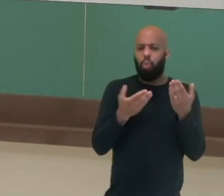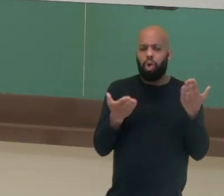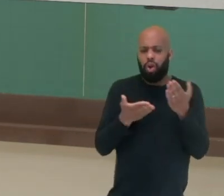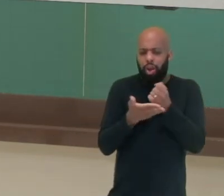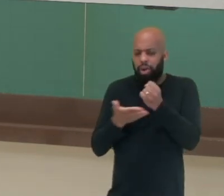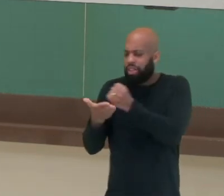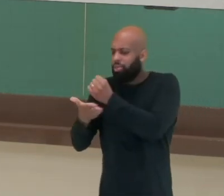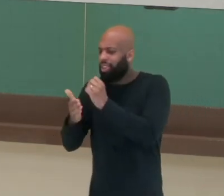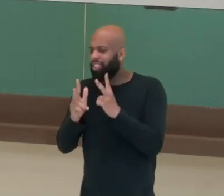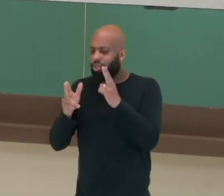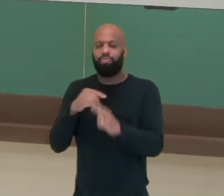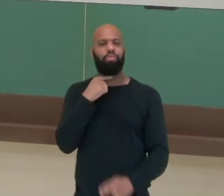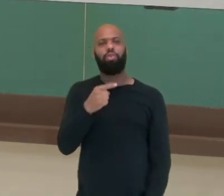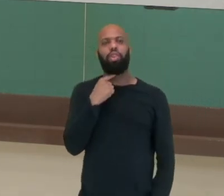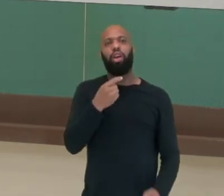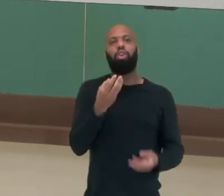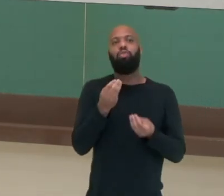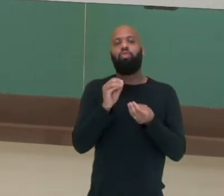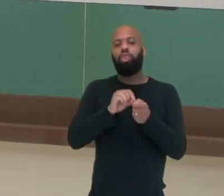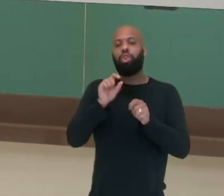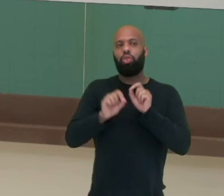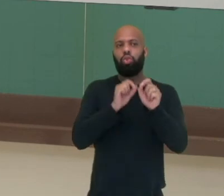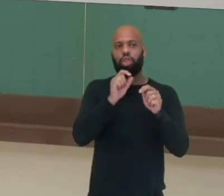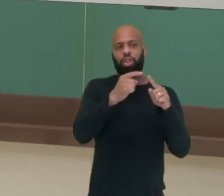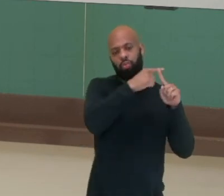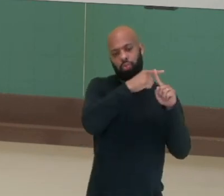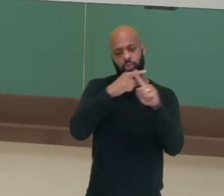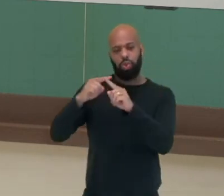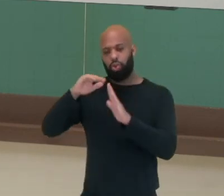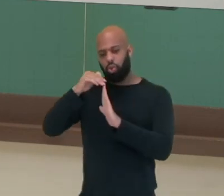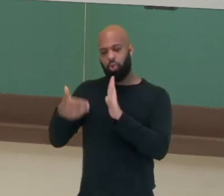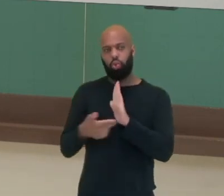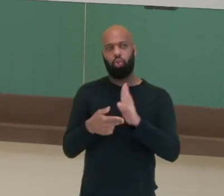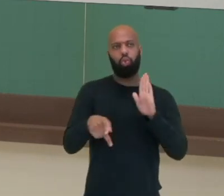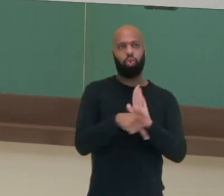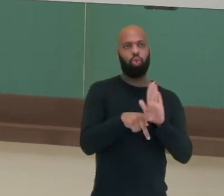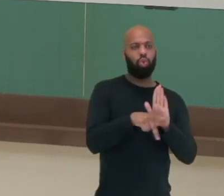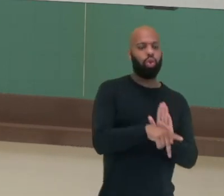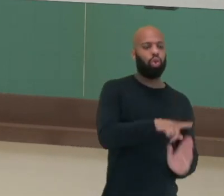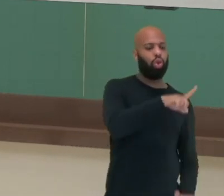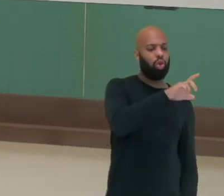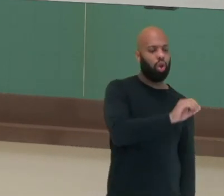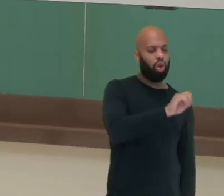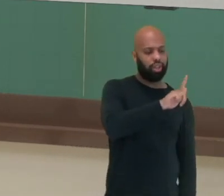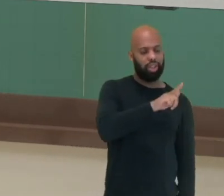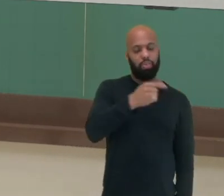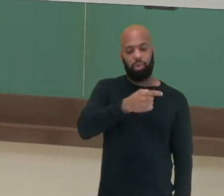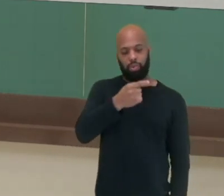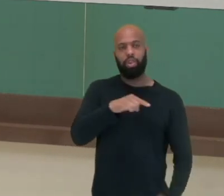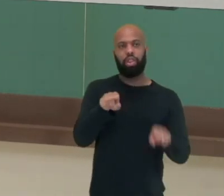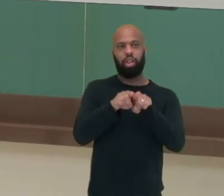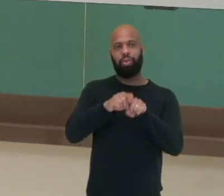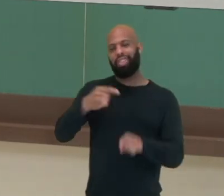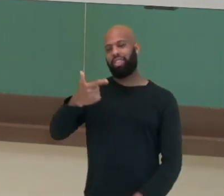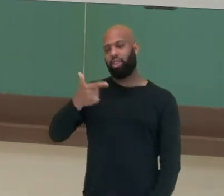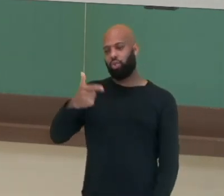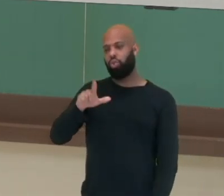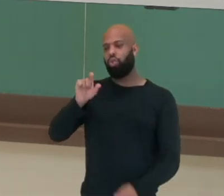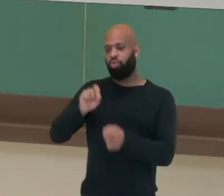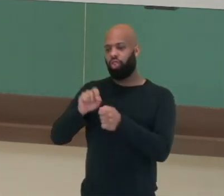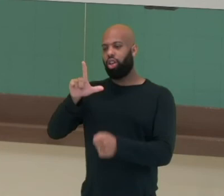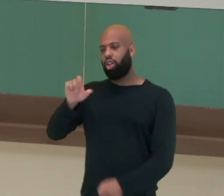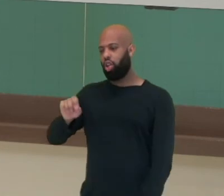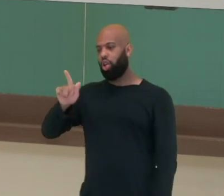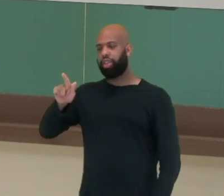mesma base nesse caso. Então, eu vou multiplicar tudo por logaritmo, primeiro e o segundo termo. E aí eu vou encontrar esses